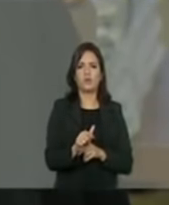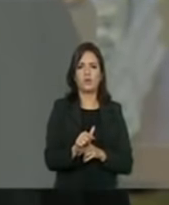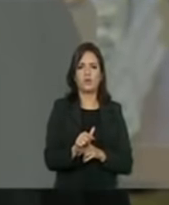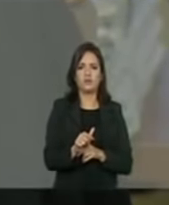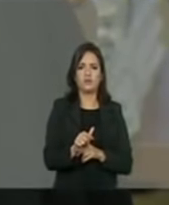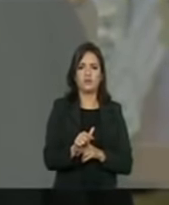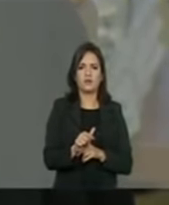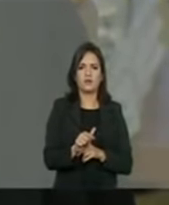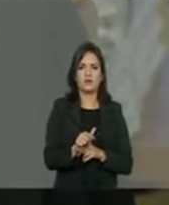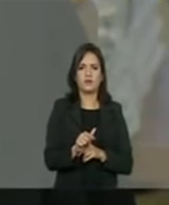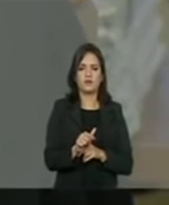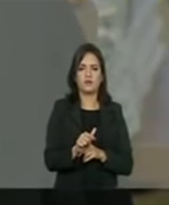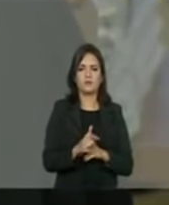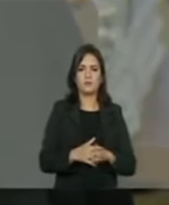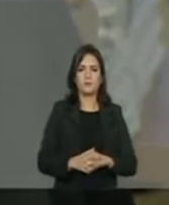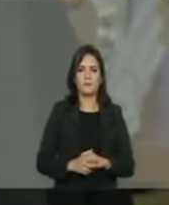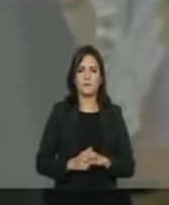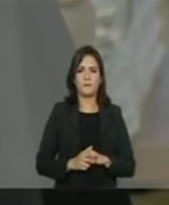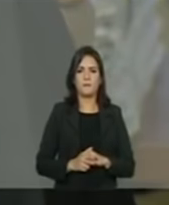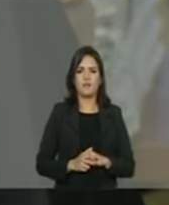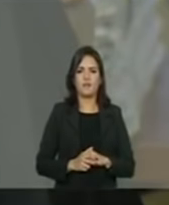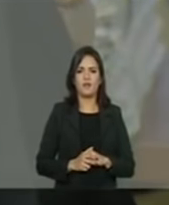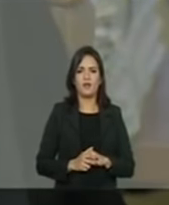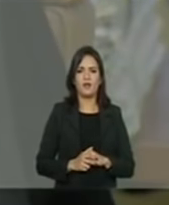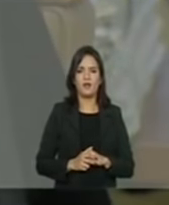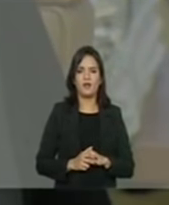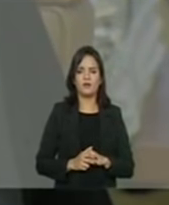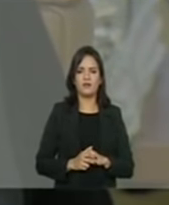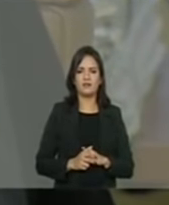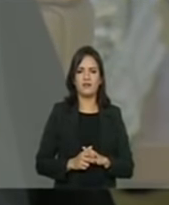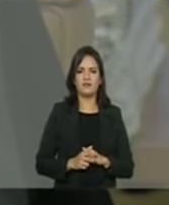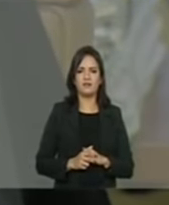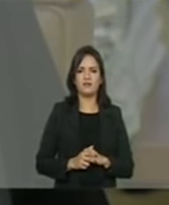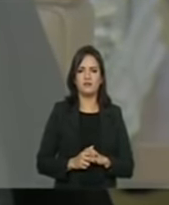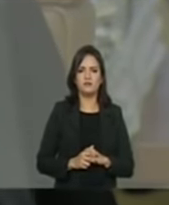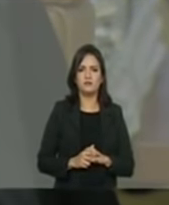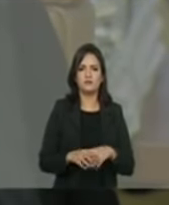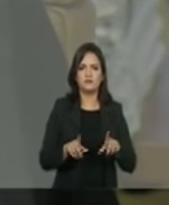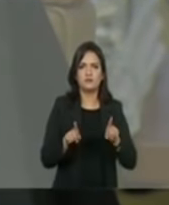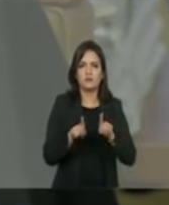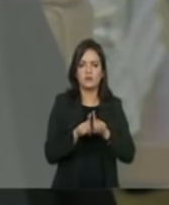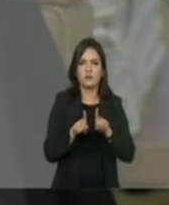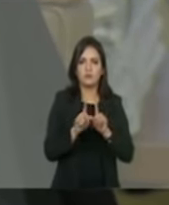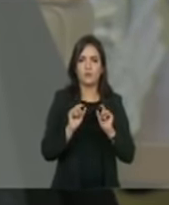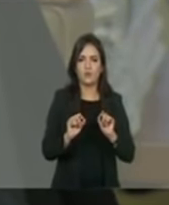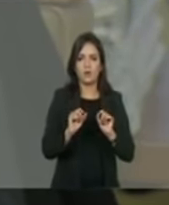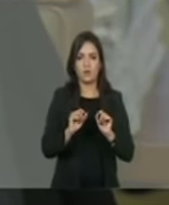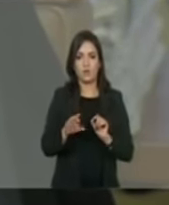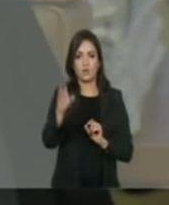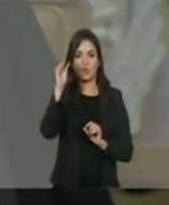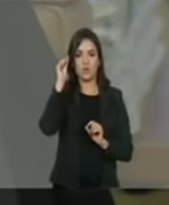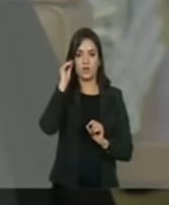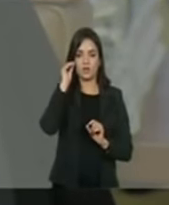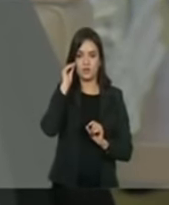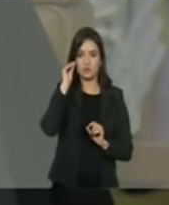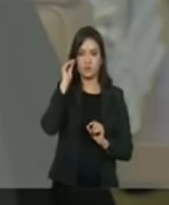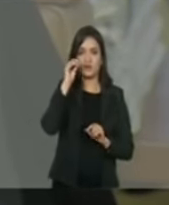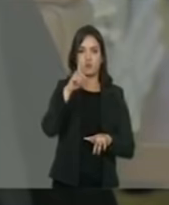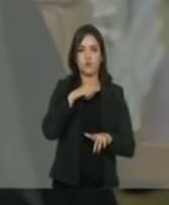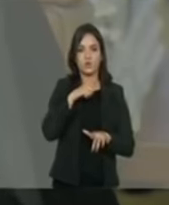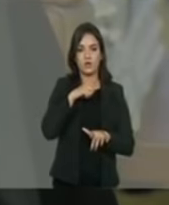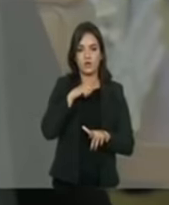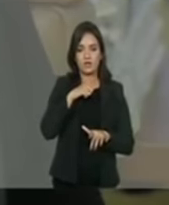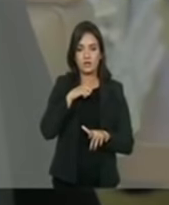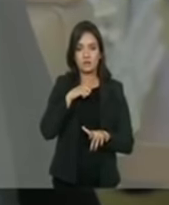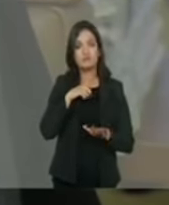que pretendem identificar a interpretação que sustenta o direito